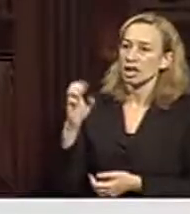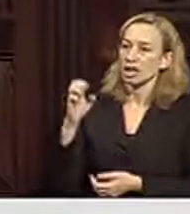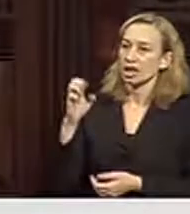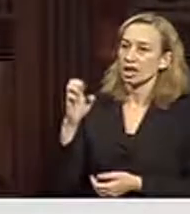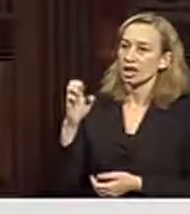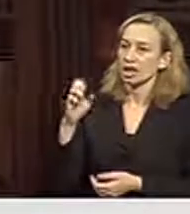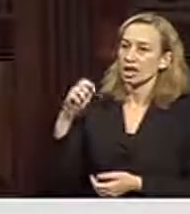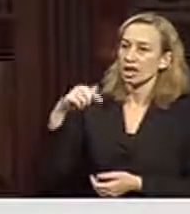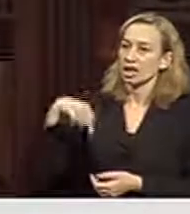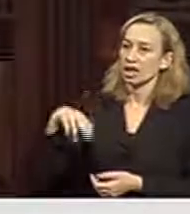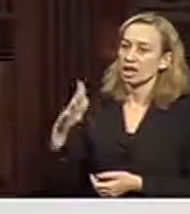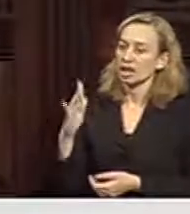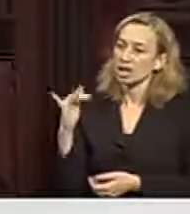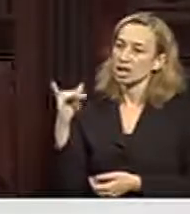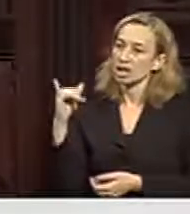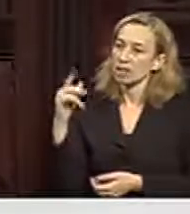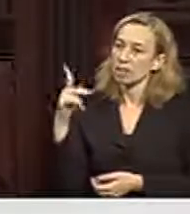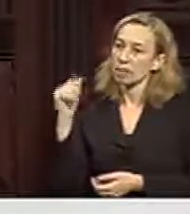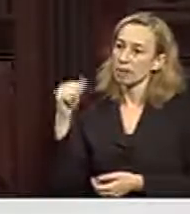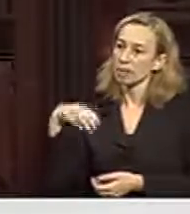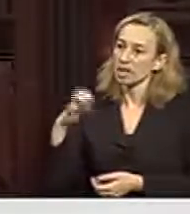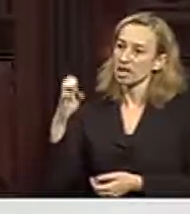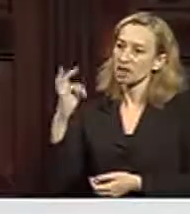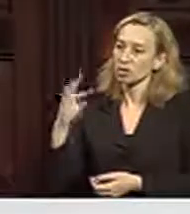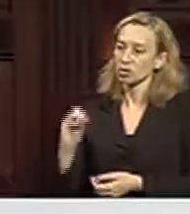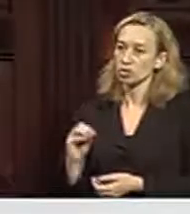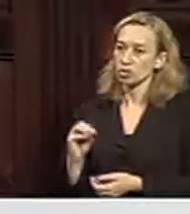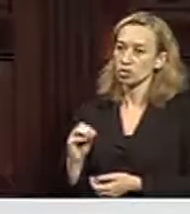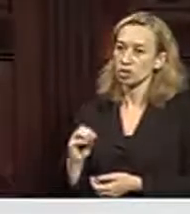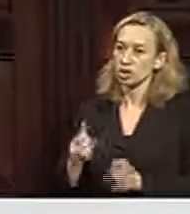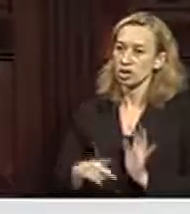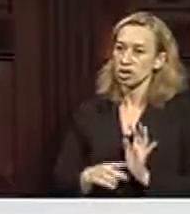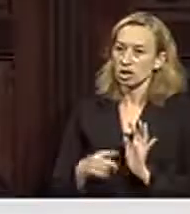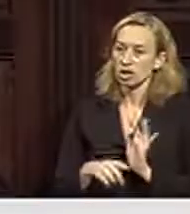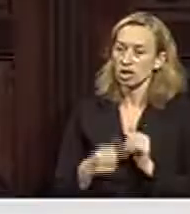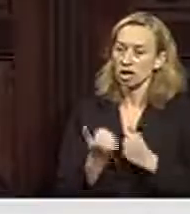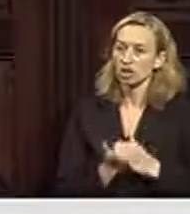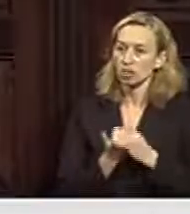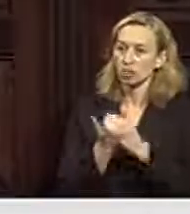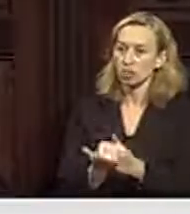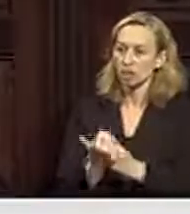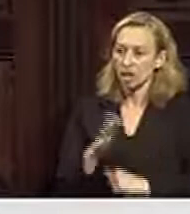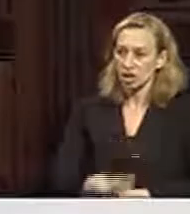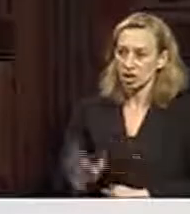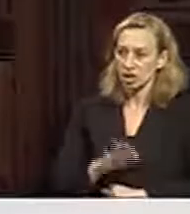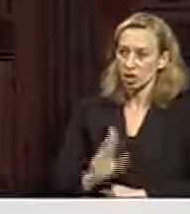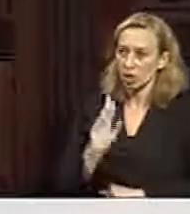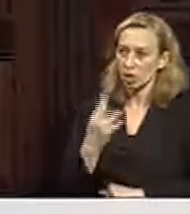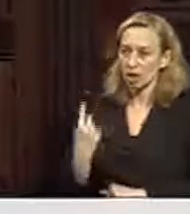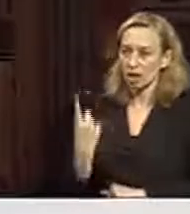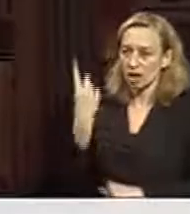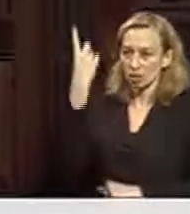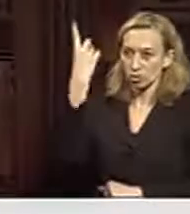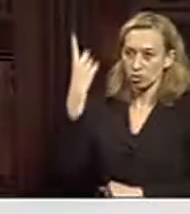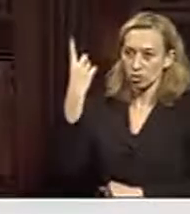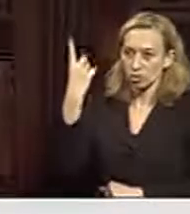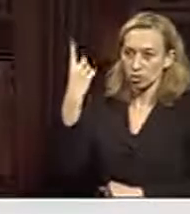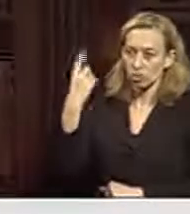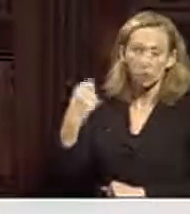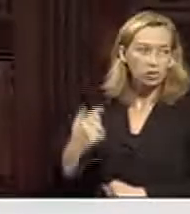ou os adultos a tossirem. Por quê? Porque muitos desses